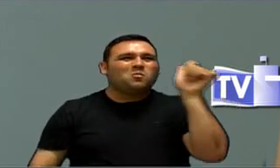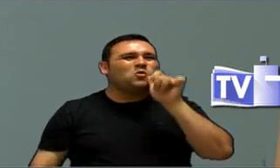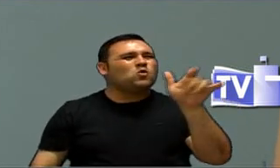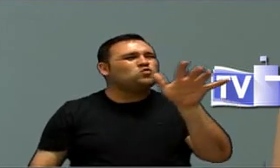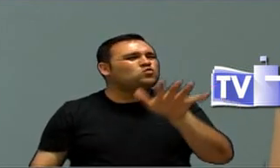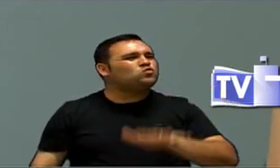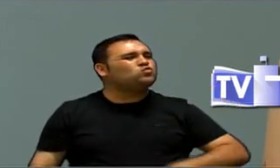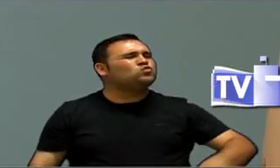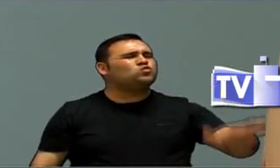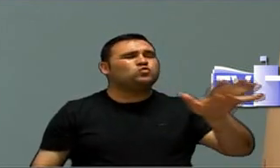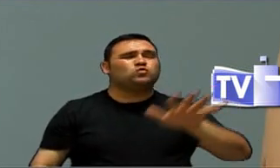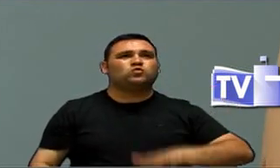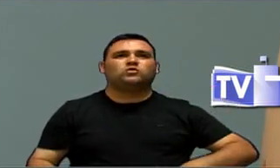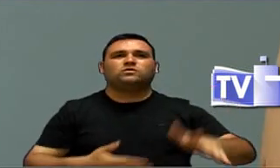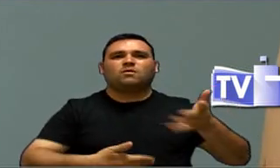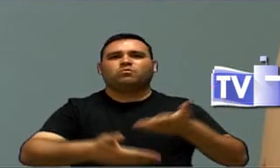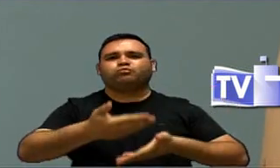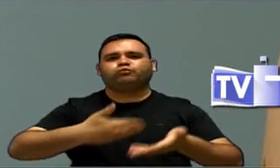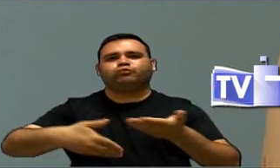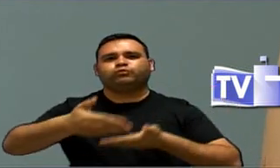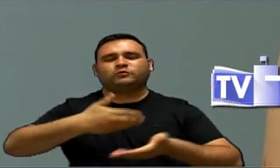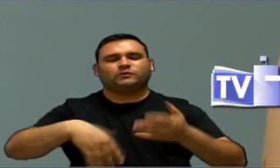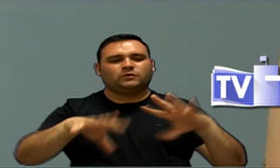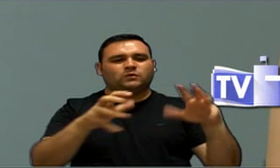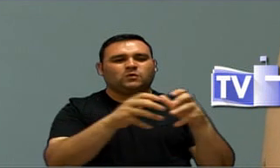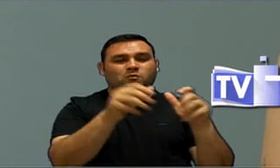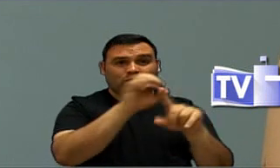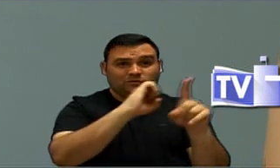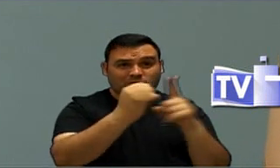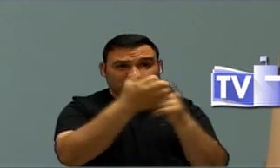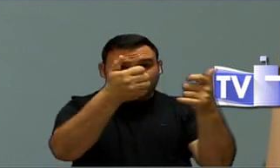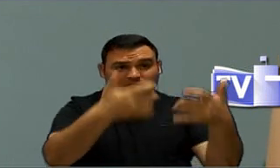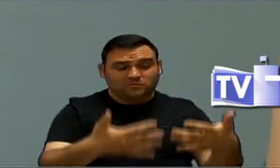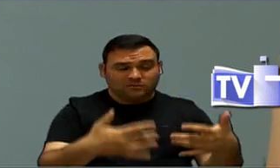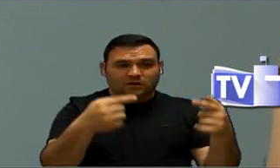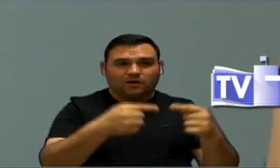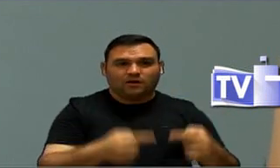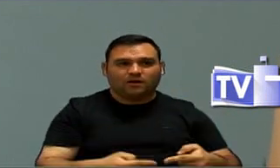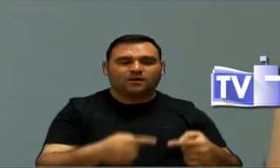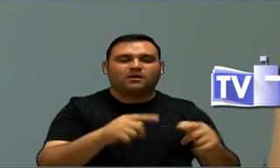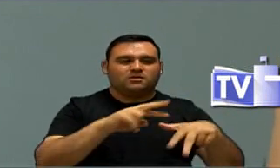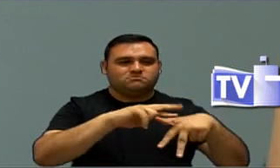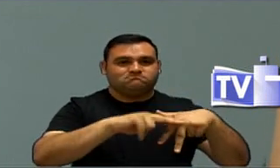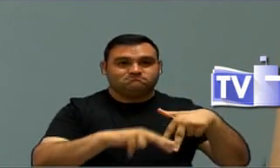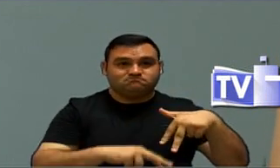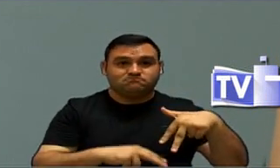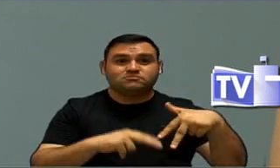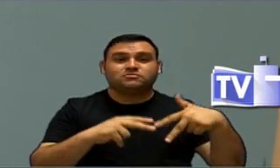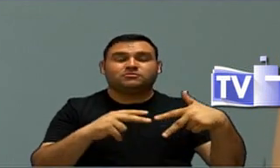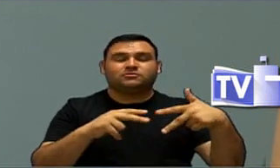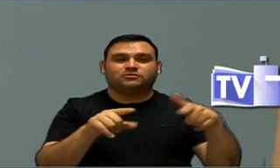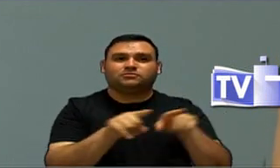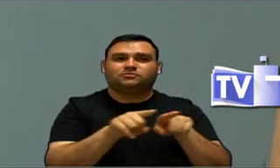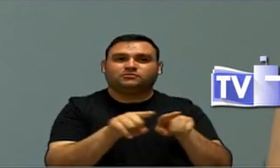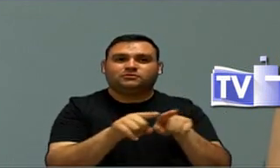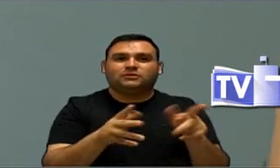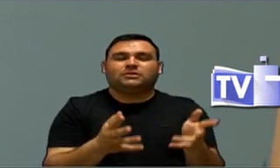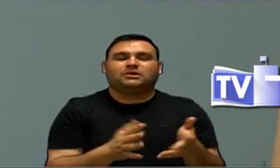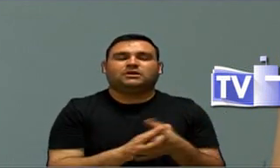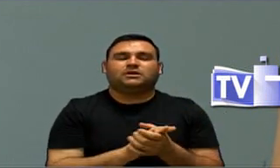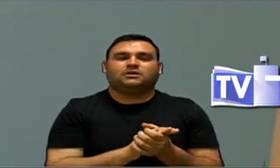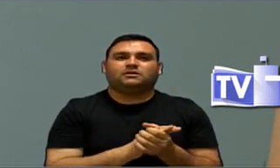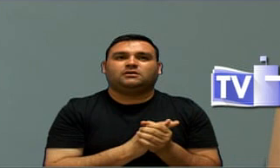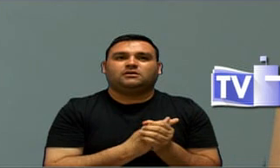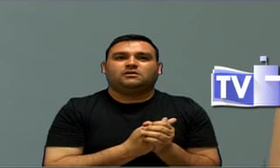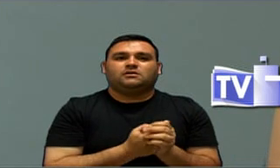mulheres envolvidas nos movimentos sociais que dizem respeito a essa luta de gênero e sexualidade também.